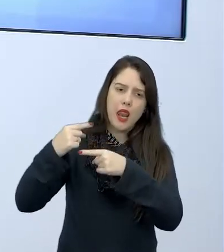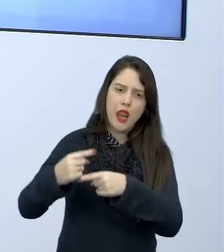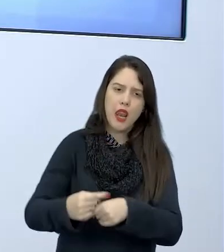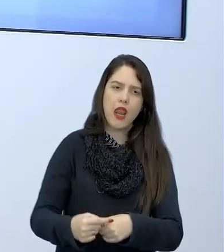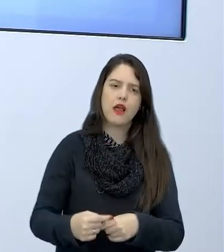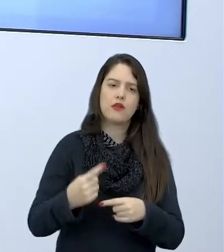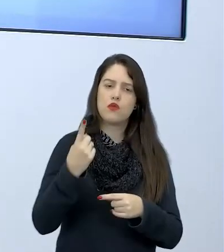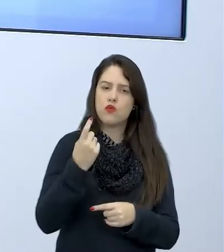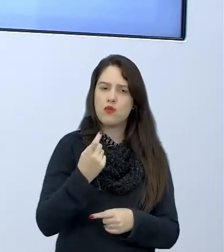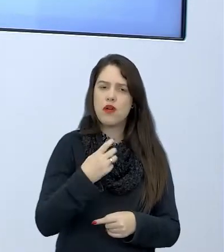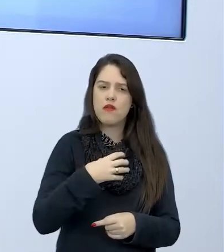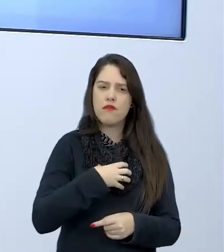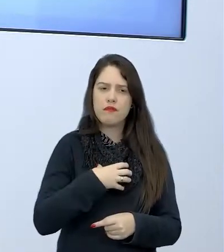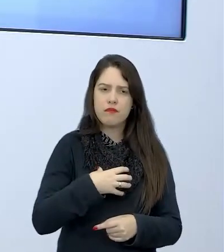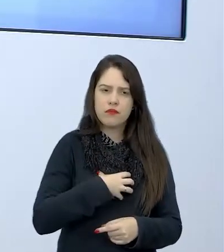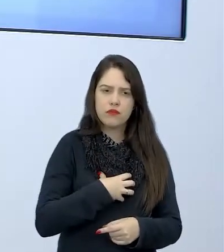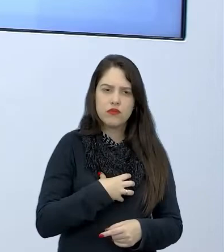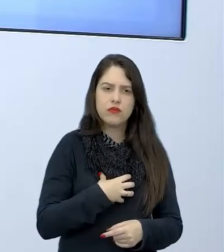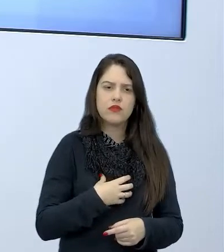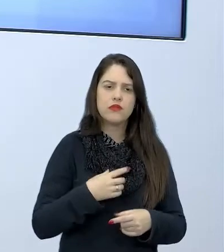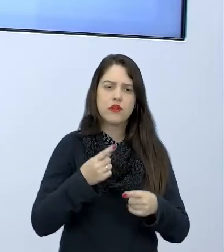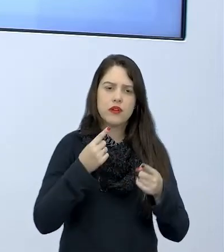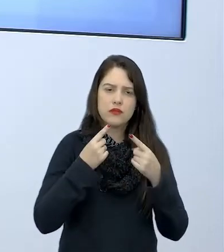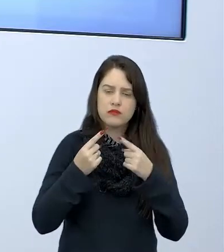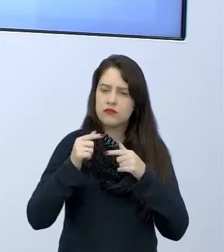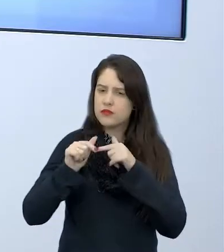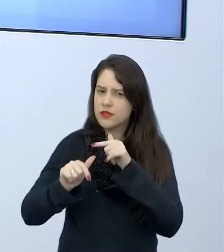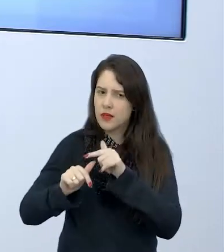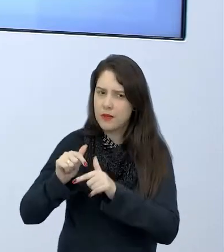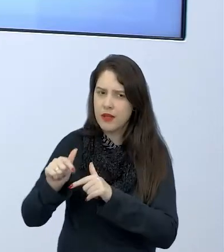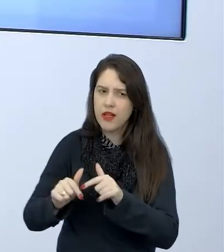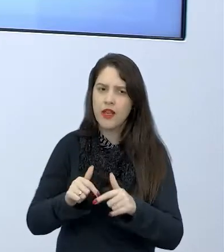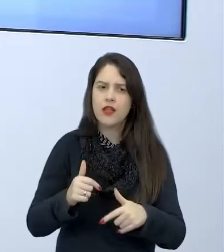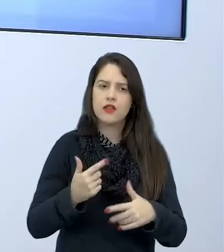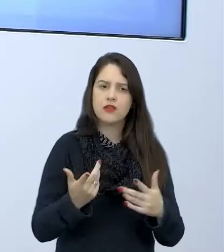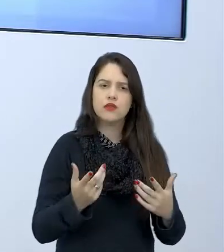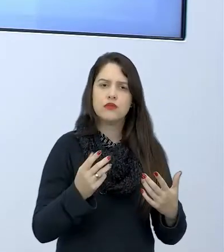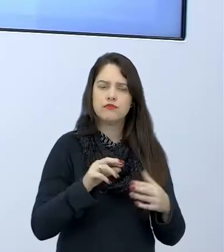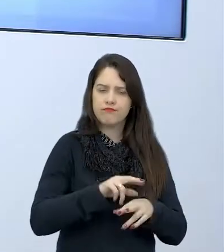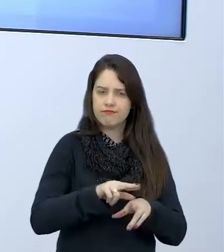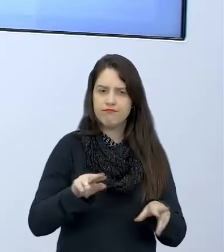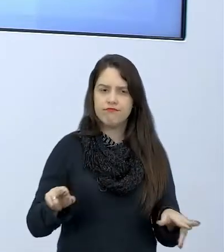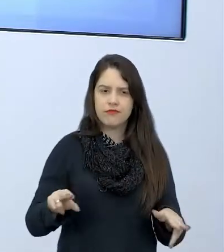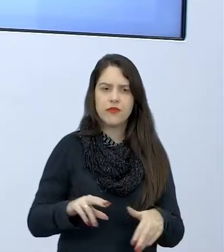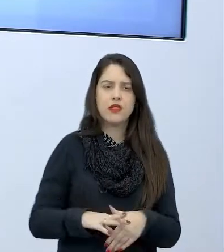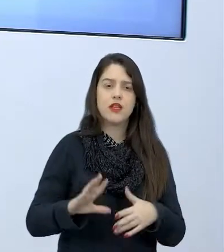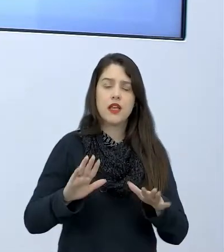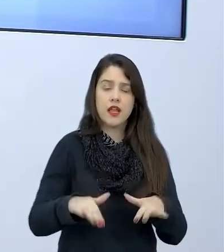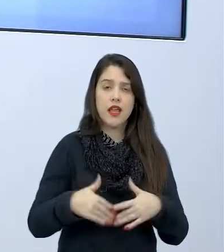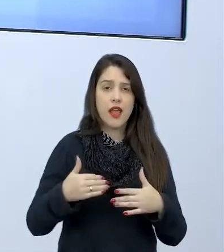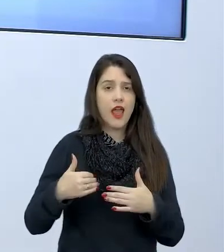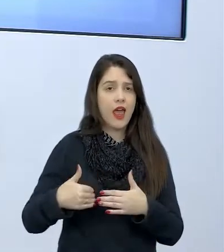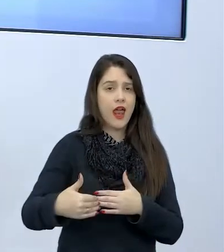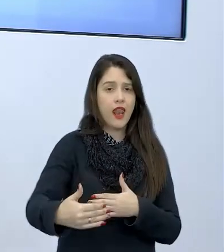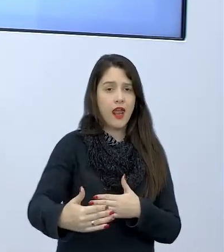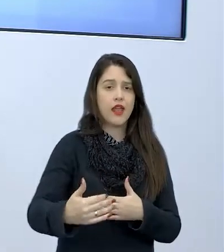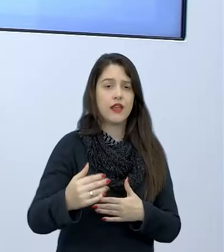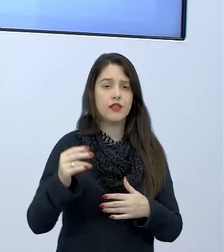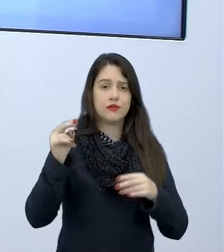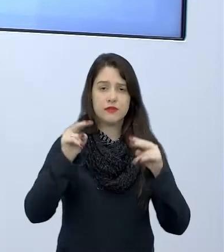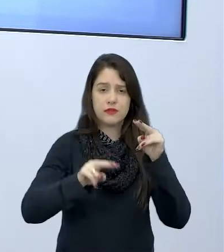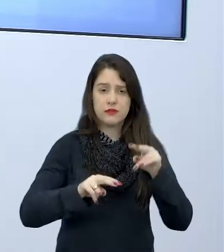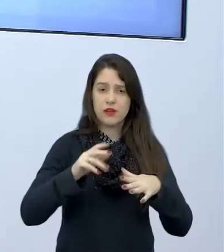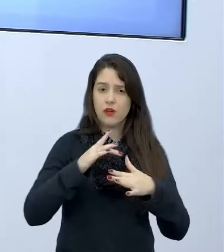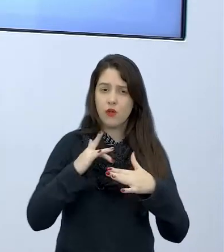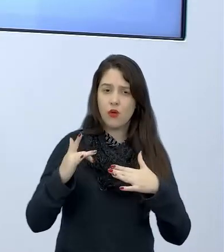uma forma de trabalhar, uma forma de uma fonte de renda, né? Então, além de você ter uma fonte de renda,